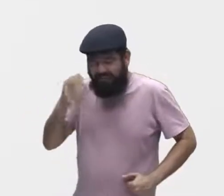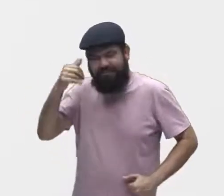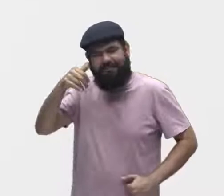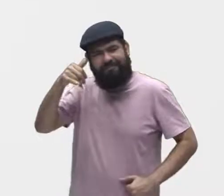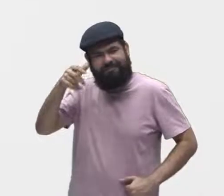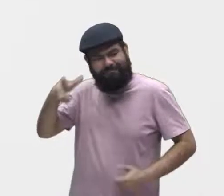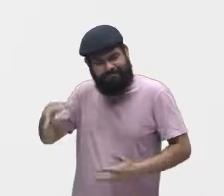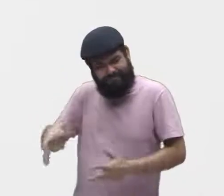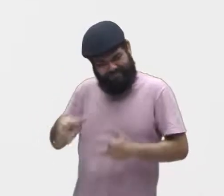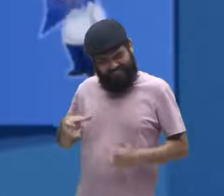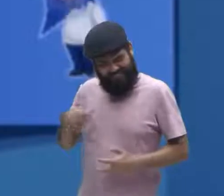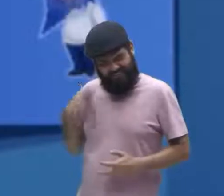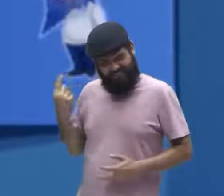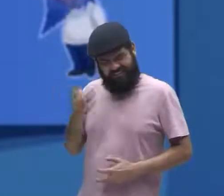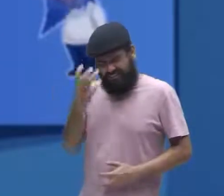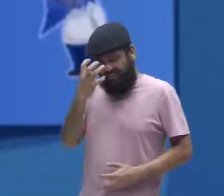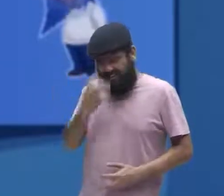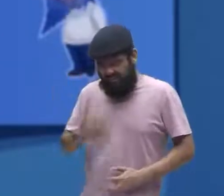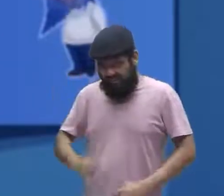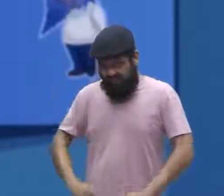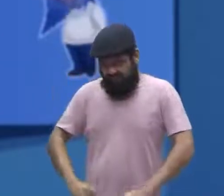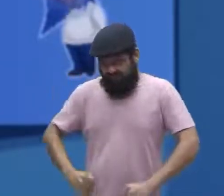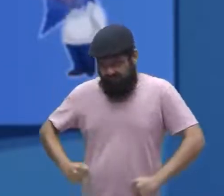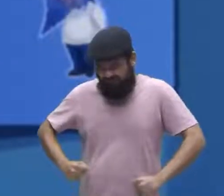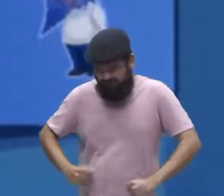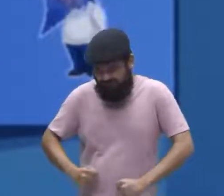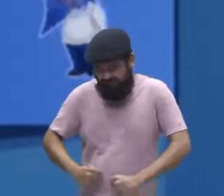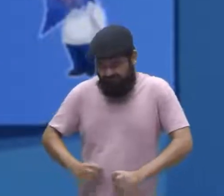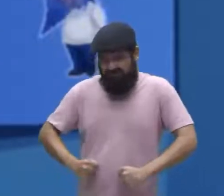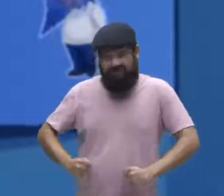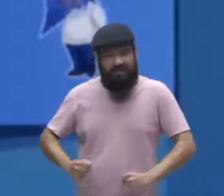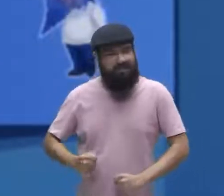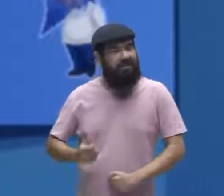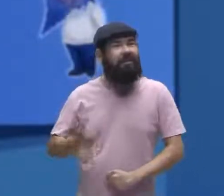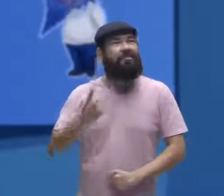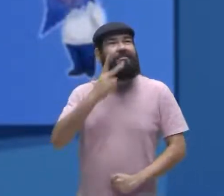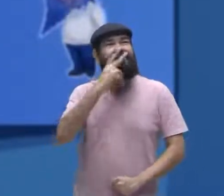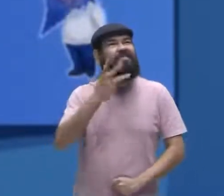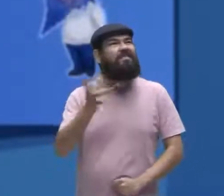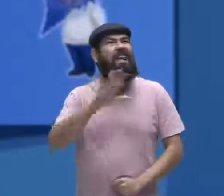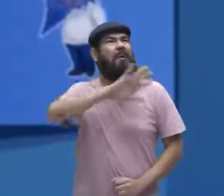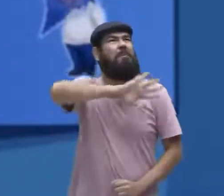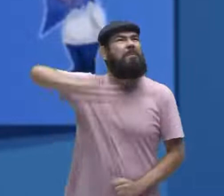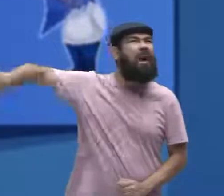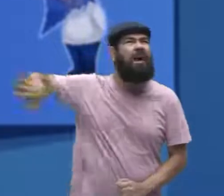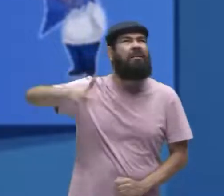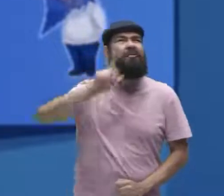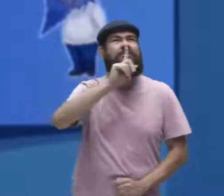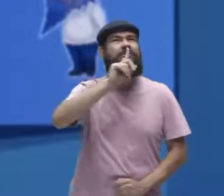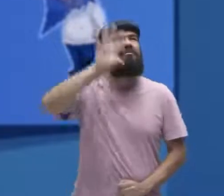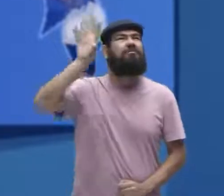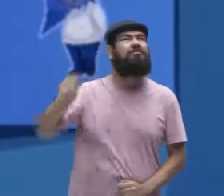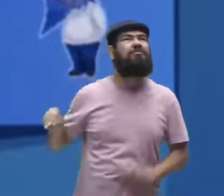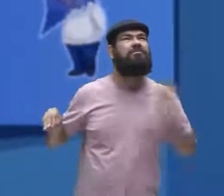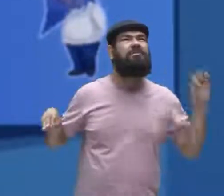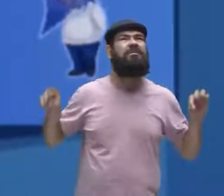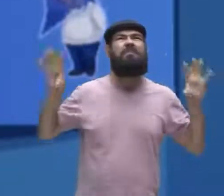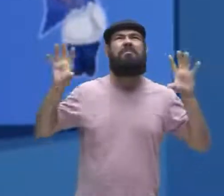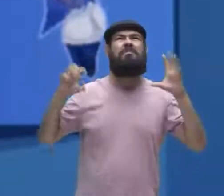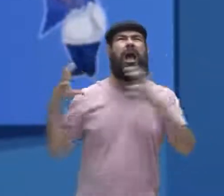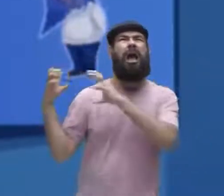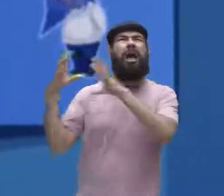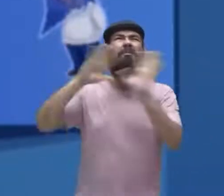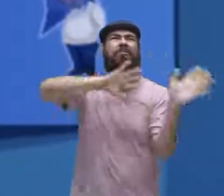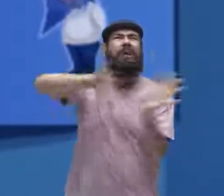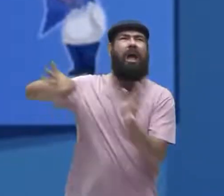porque a gente já fica ali muitas vezes não querendo, né, falar com as pessoas, aí às vezes briga,